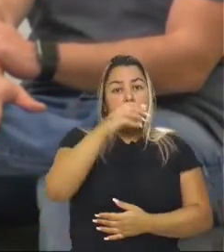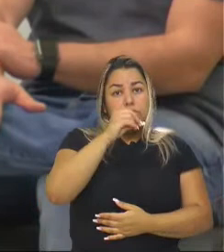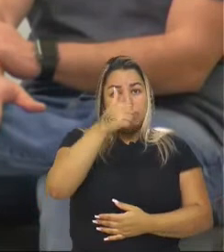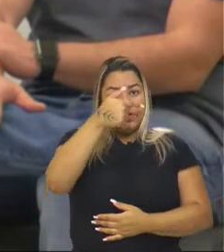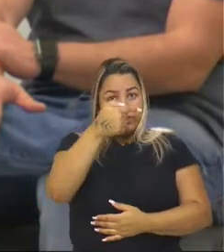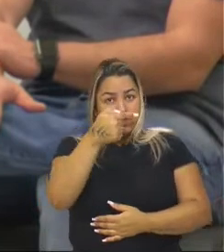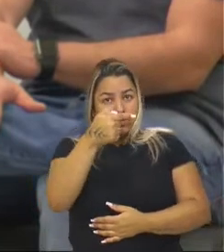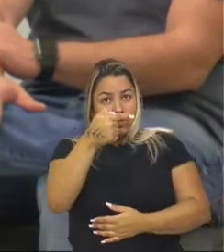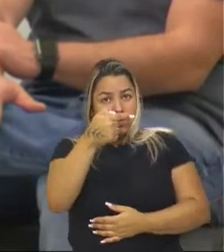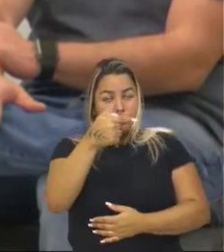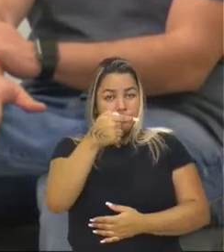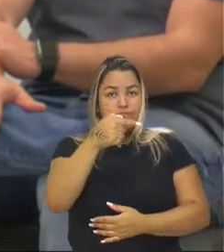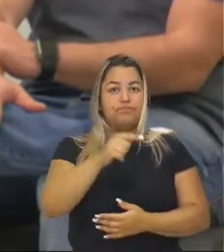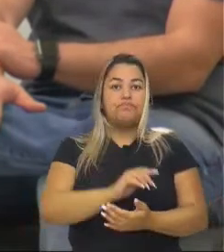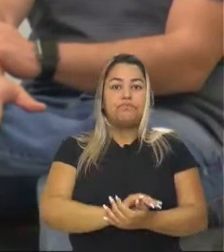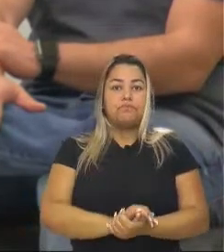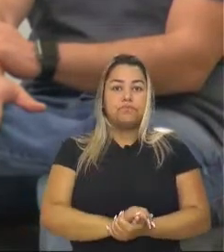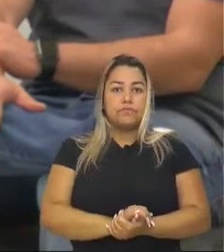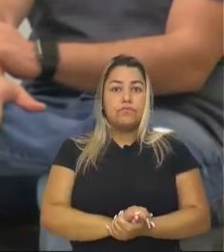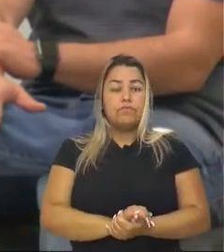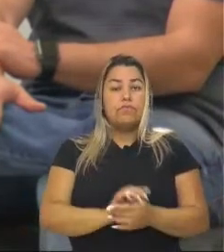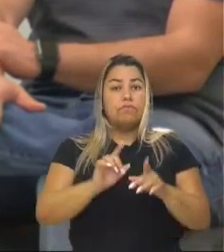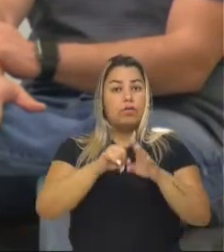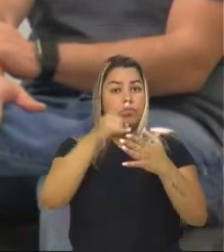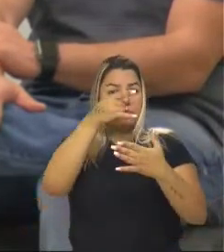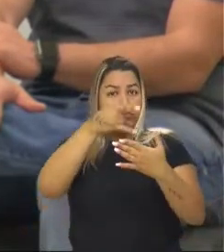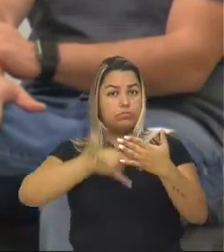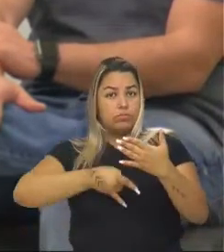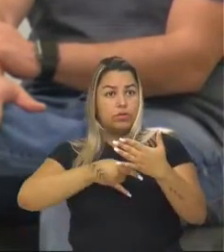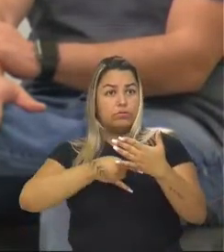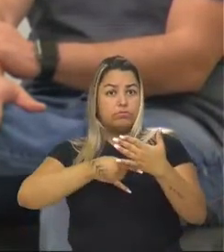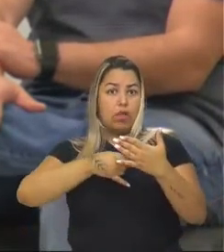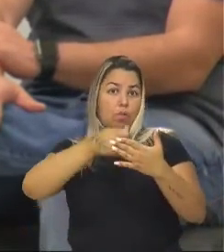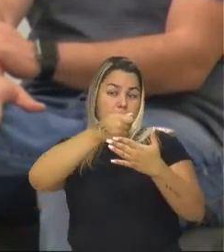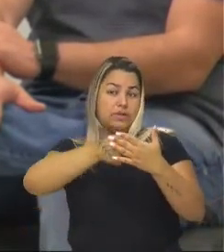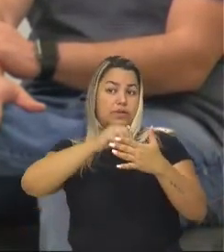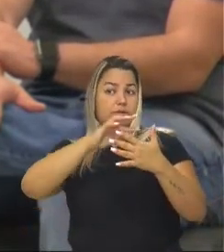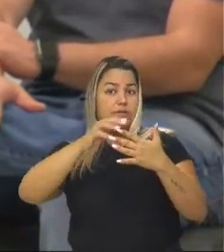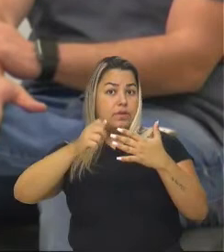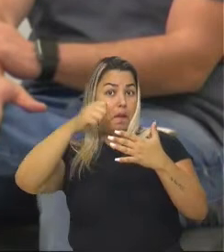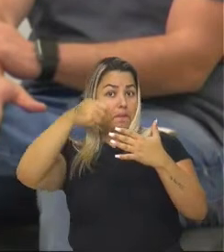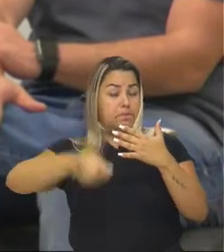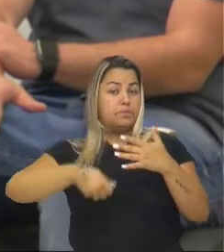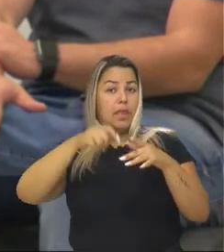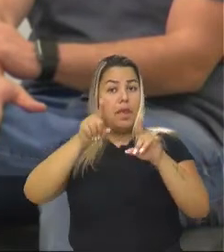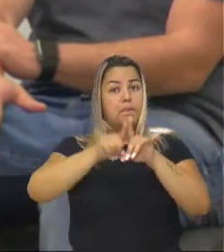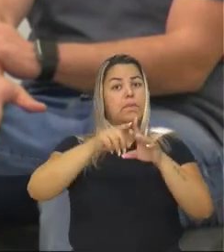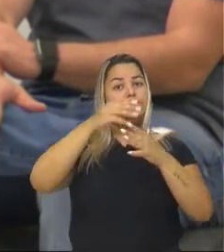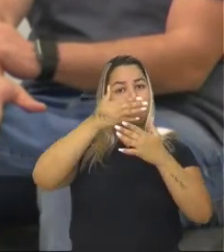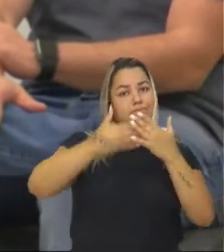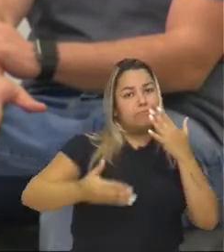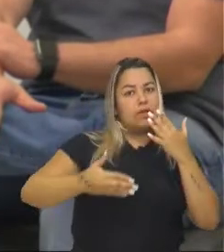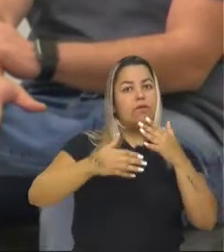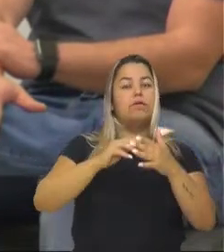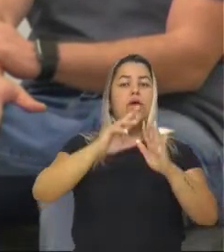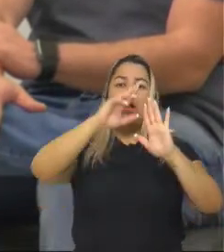2017, portanto, uma liminar, depois uma sentença, perdemos a nossa resolução.